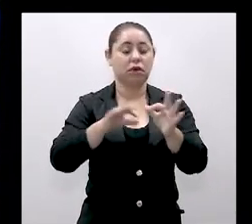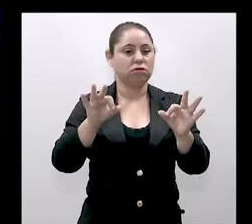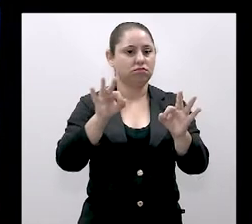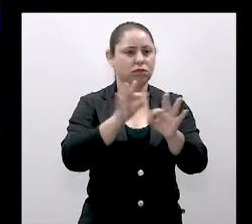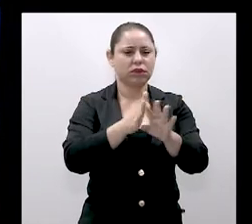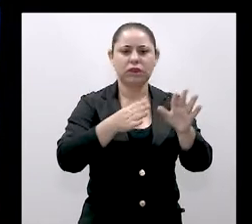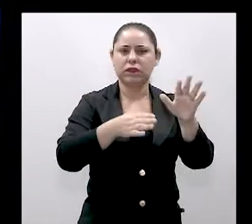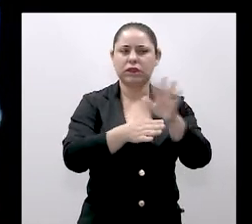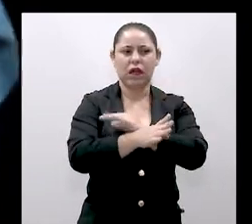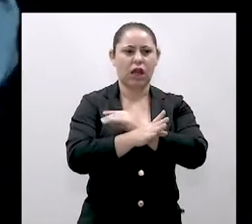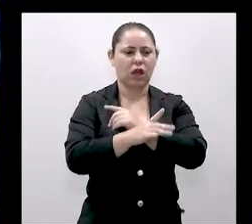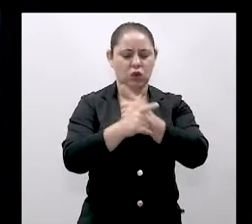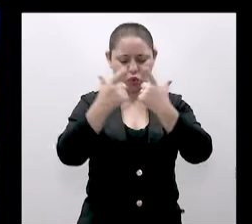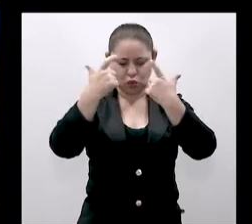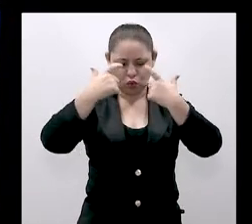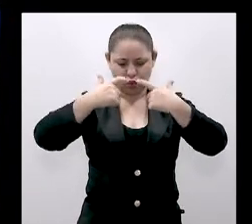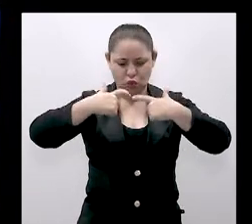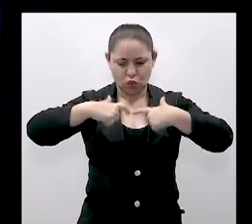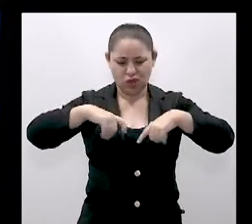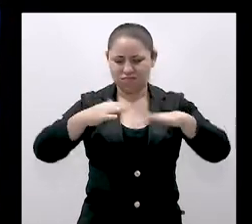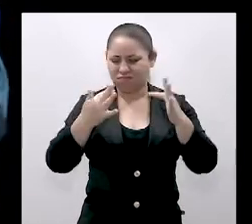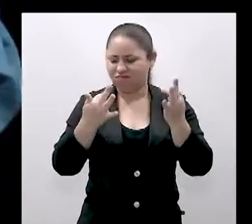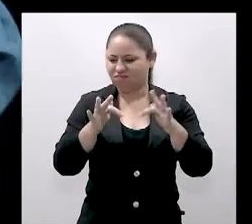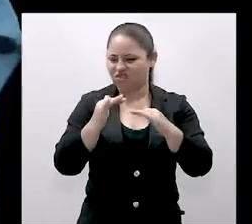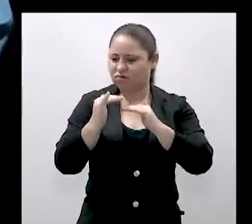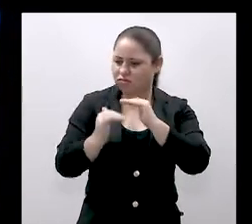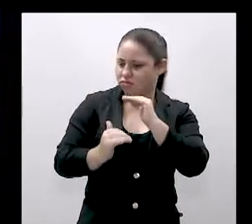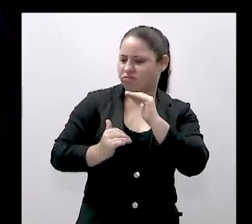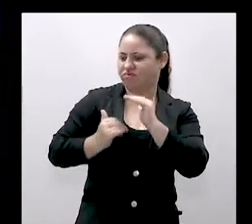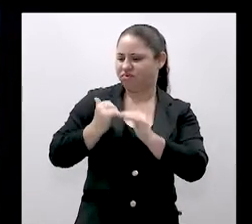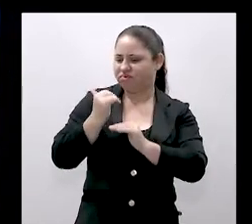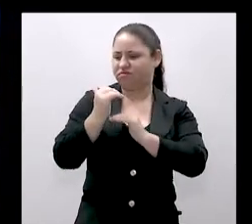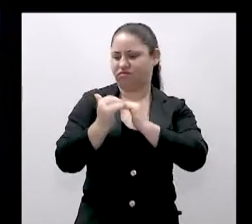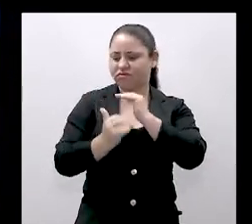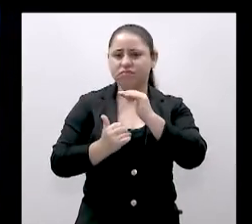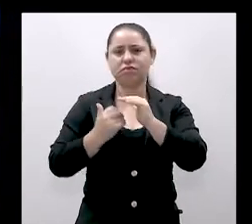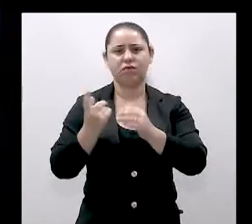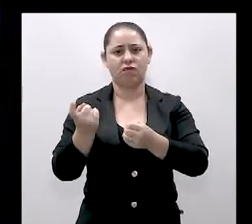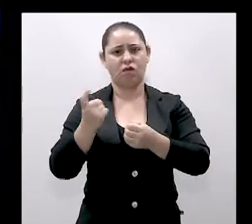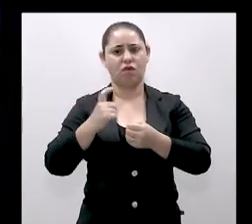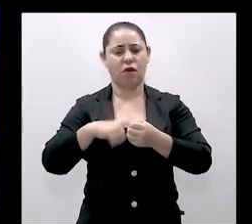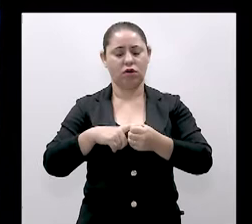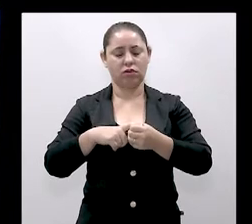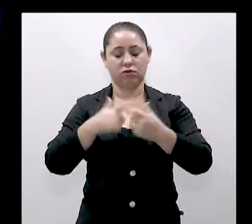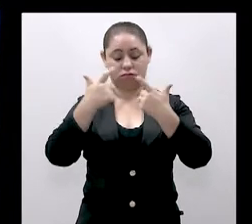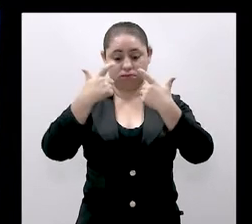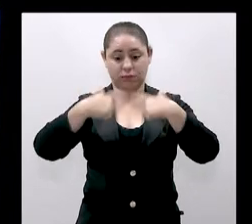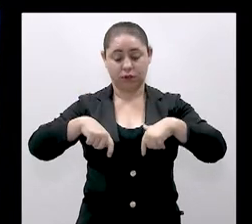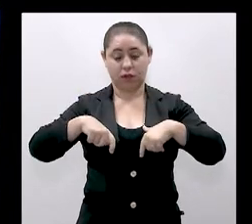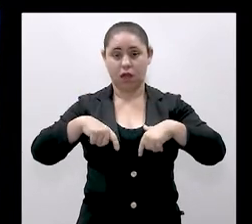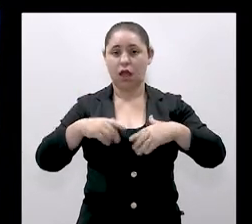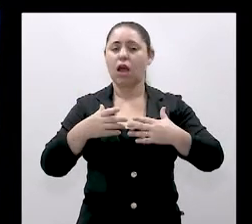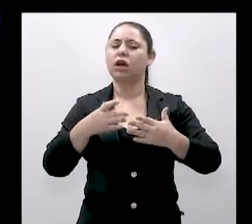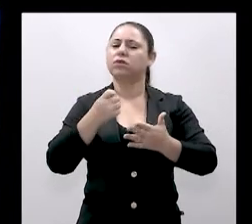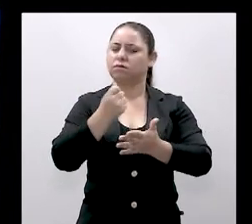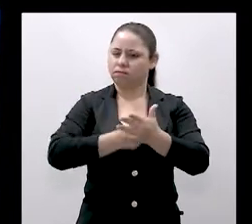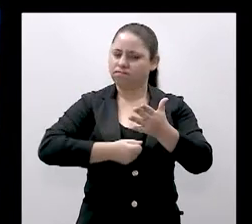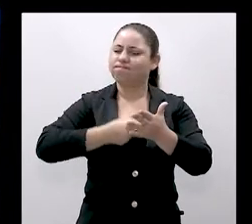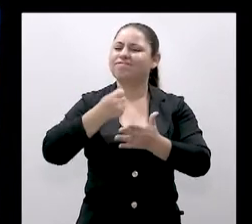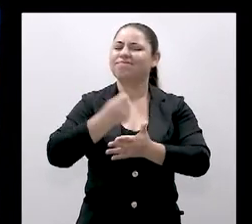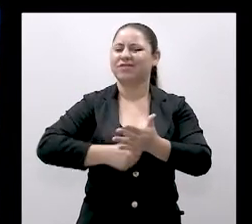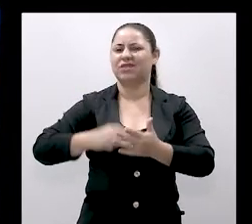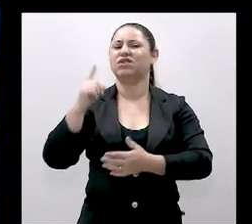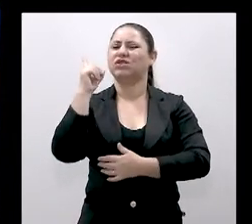você sai da UTI com escoriação e devagar você vai se recuperando né então foi